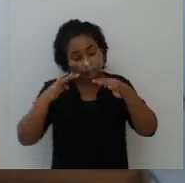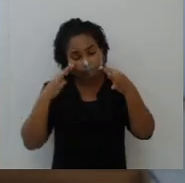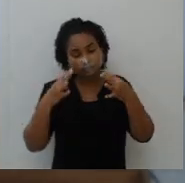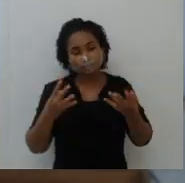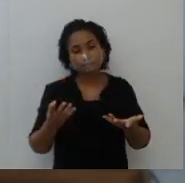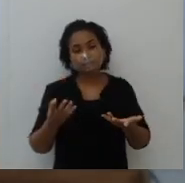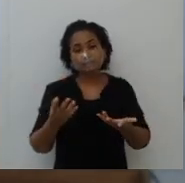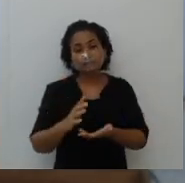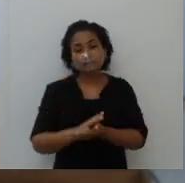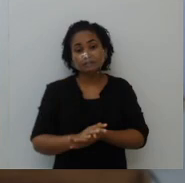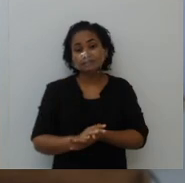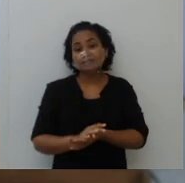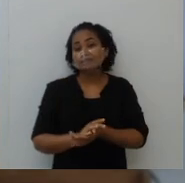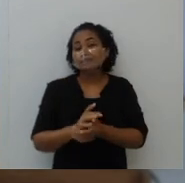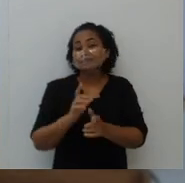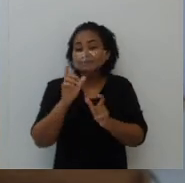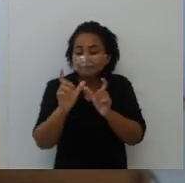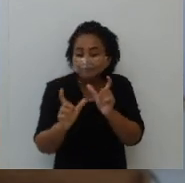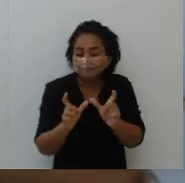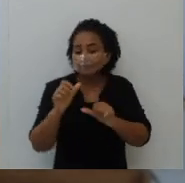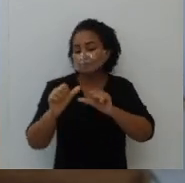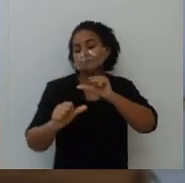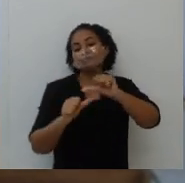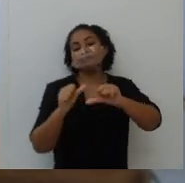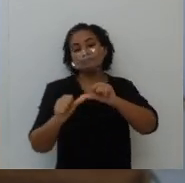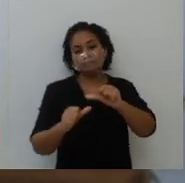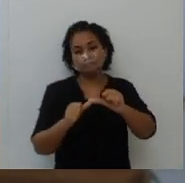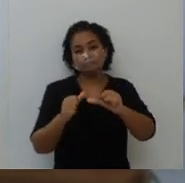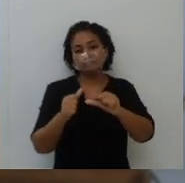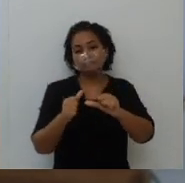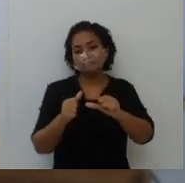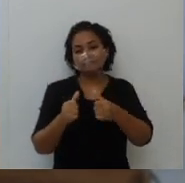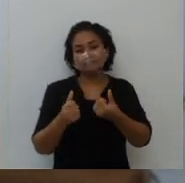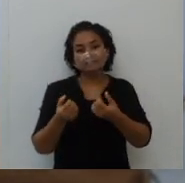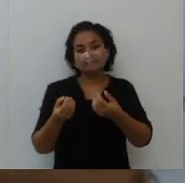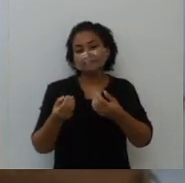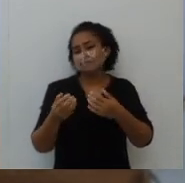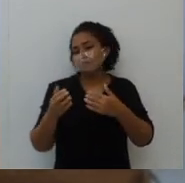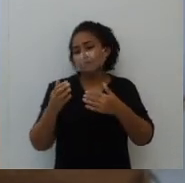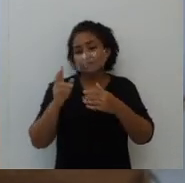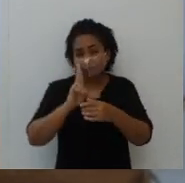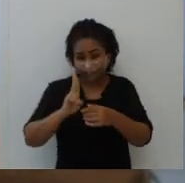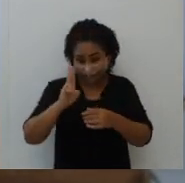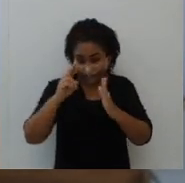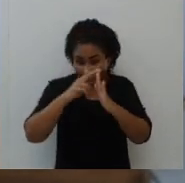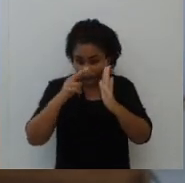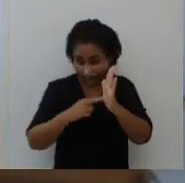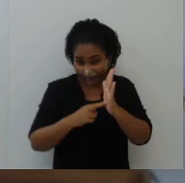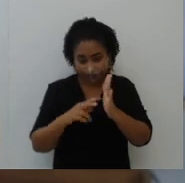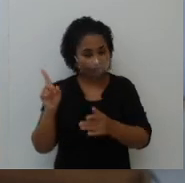é o verbo irregular. Então, esse aí não vai seguir nenhuma daquelas